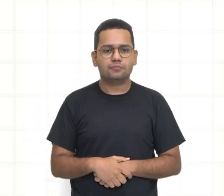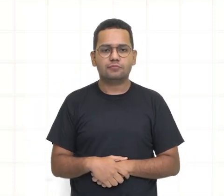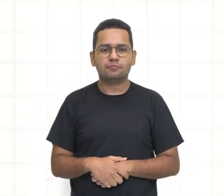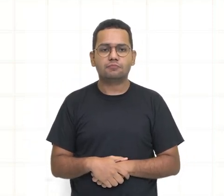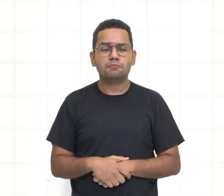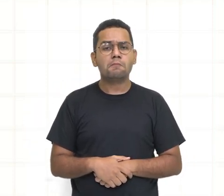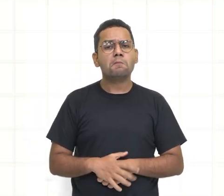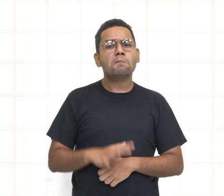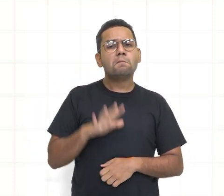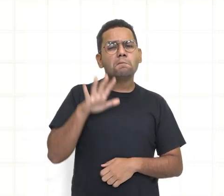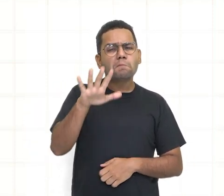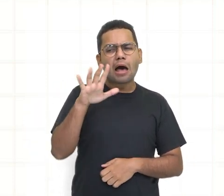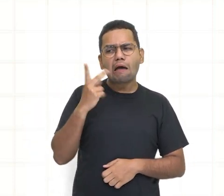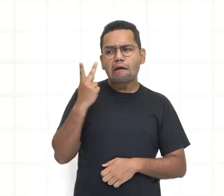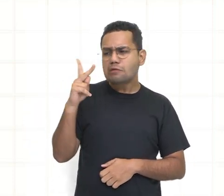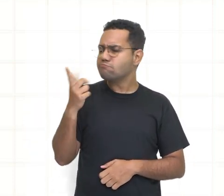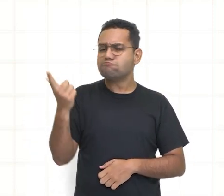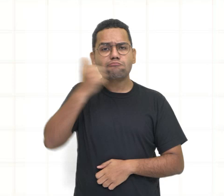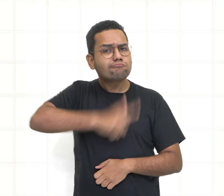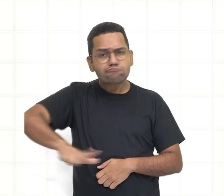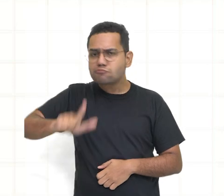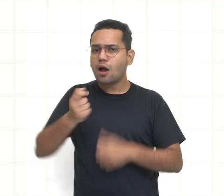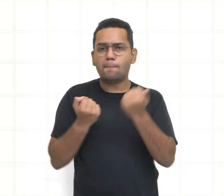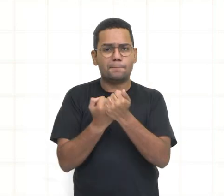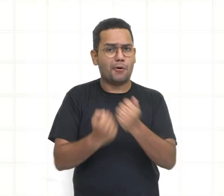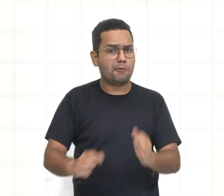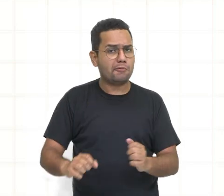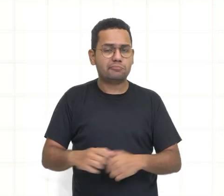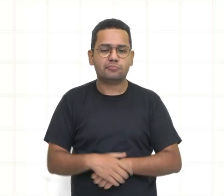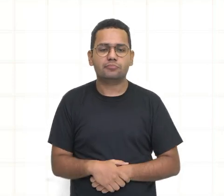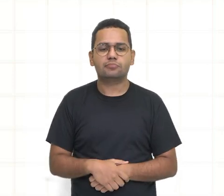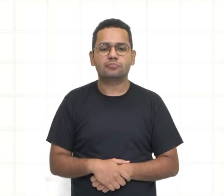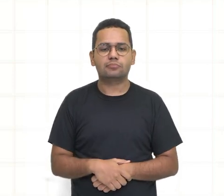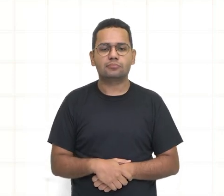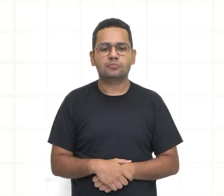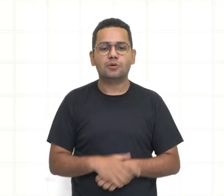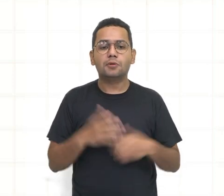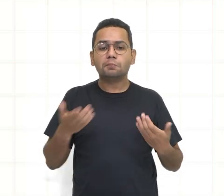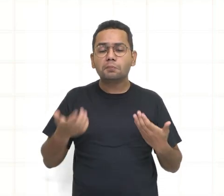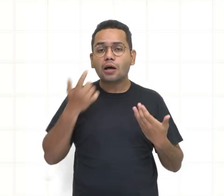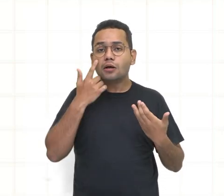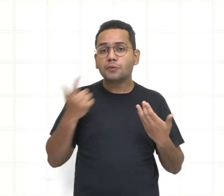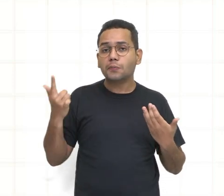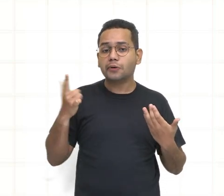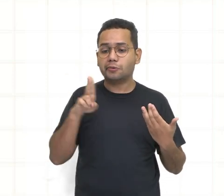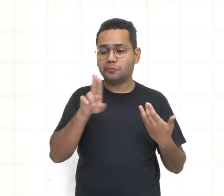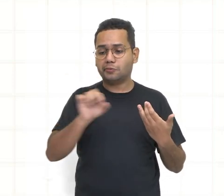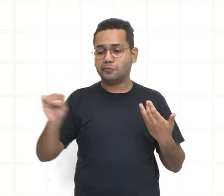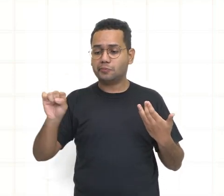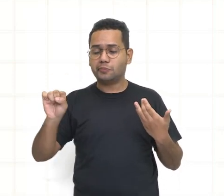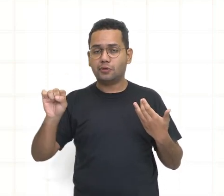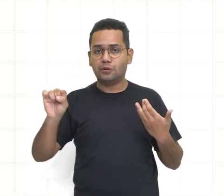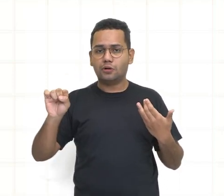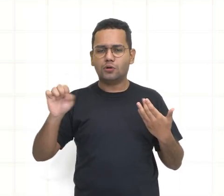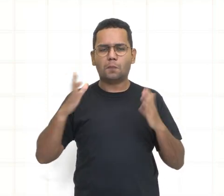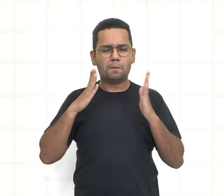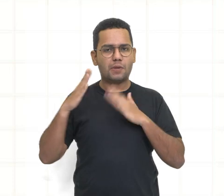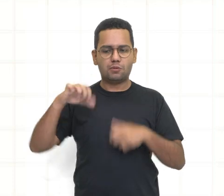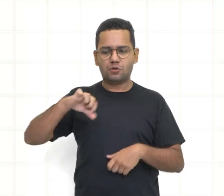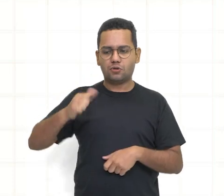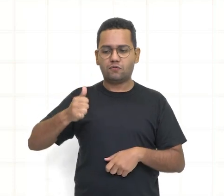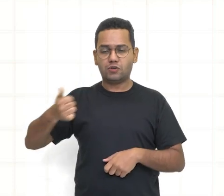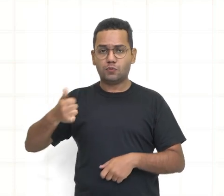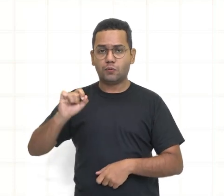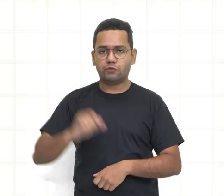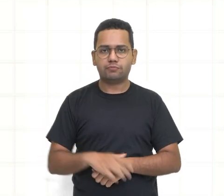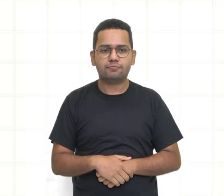então, o apoio necessário. Então foi quando a União Soviética, lá em 1991, conseguiu ali,